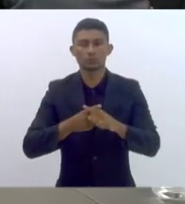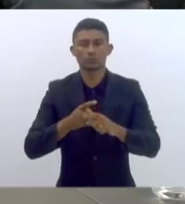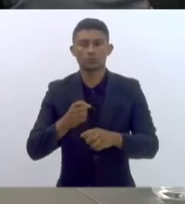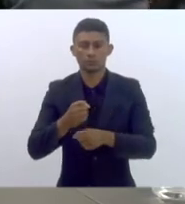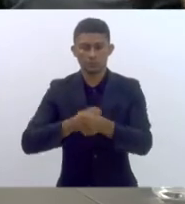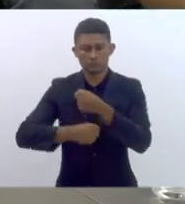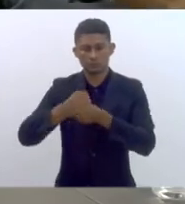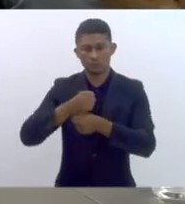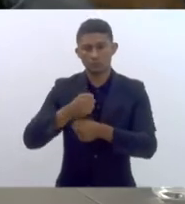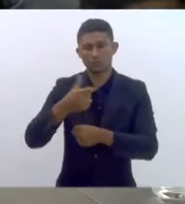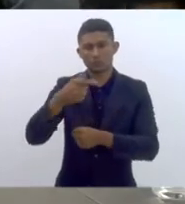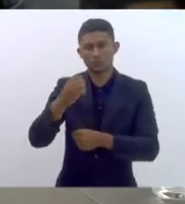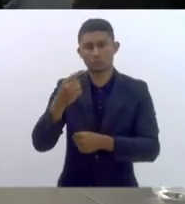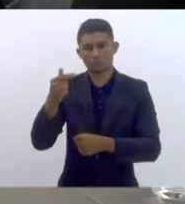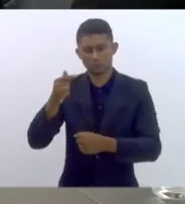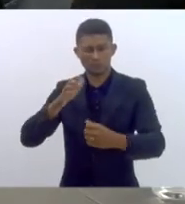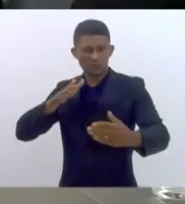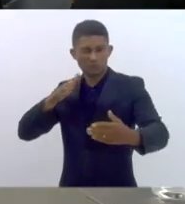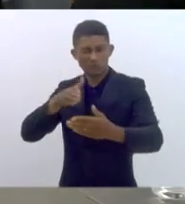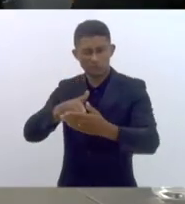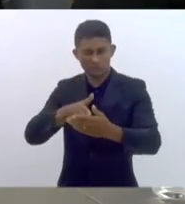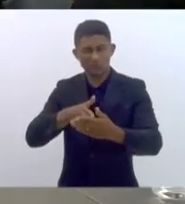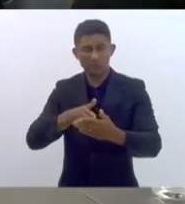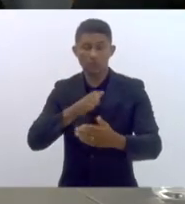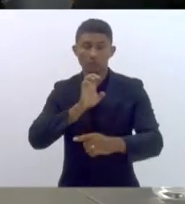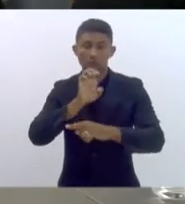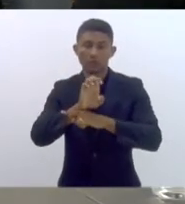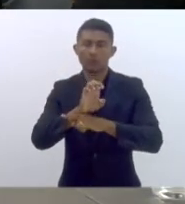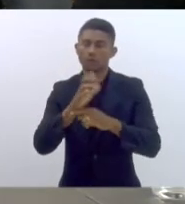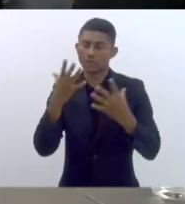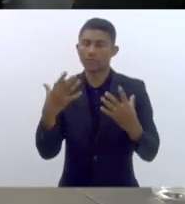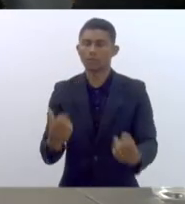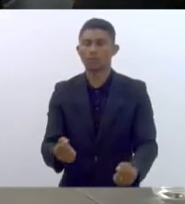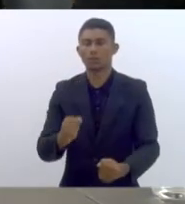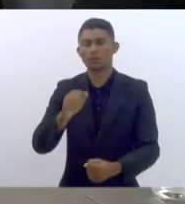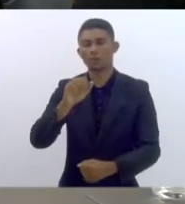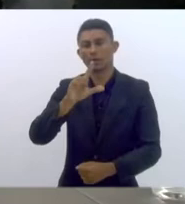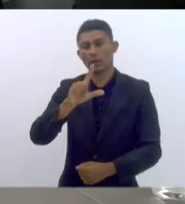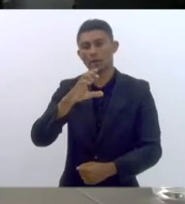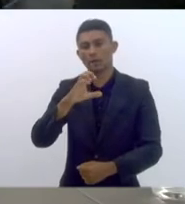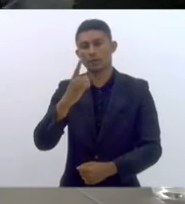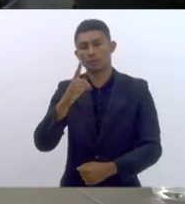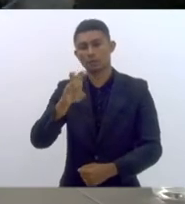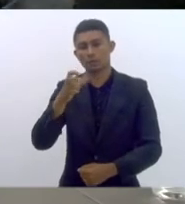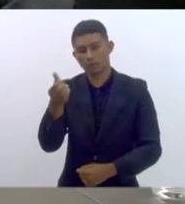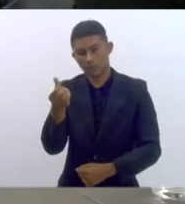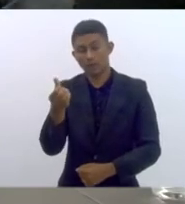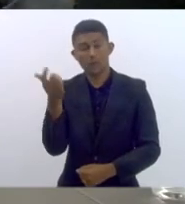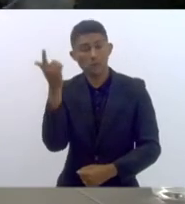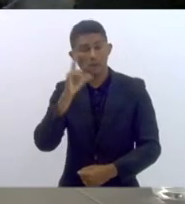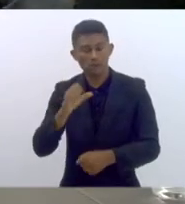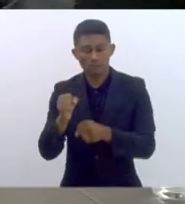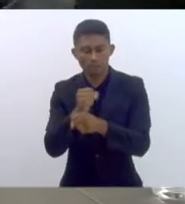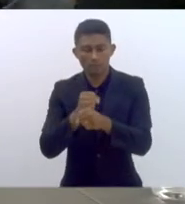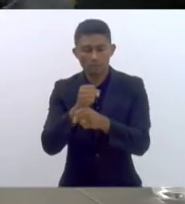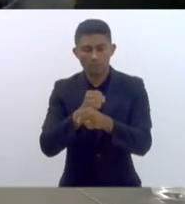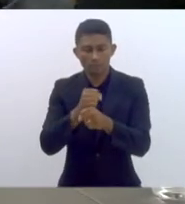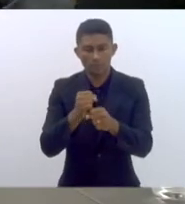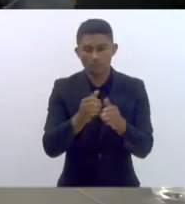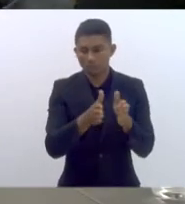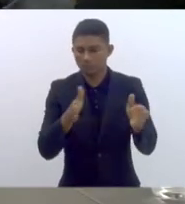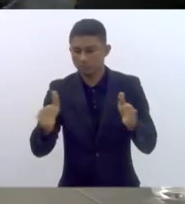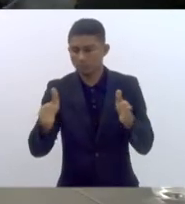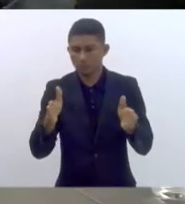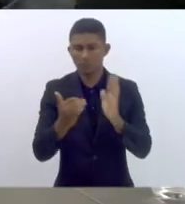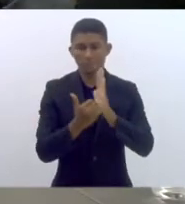final de 2017, né, o Estado aderiu à LC 156, onde ele ganhava um prazo maior de 20 anos para pagar a dívida, em